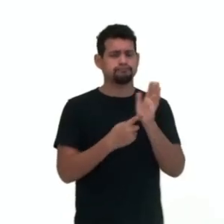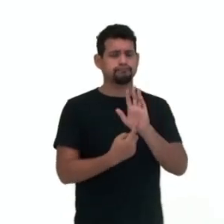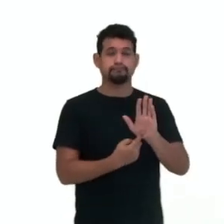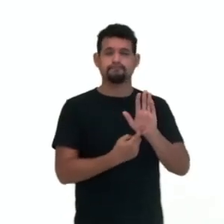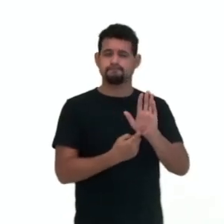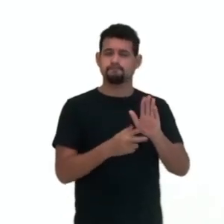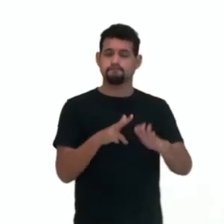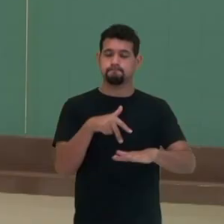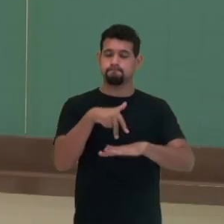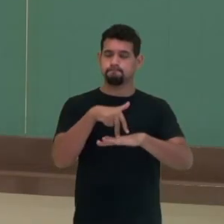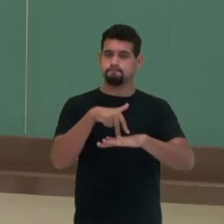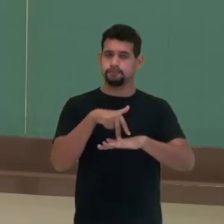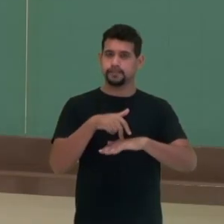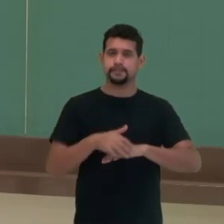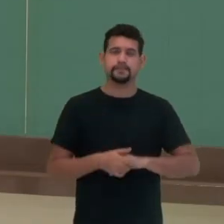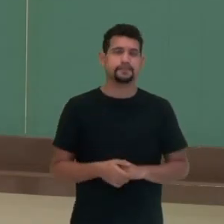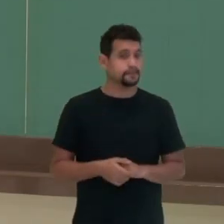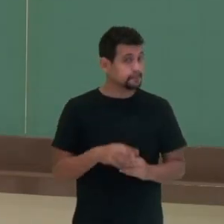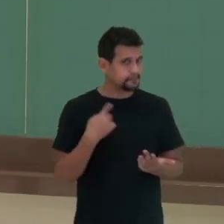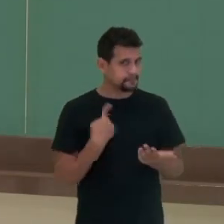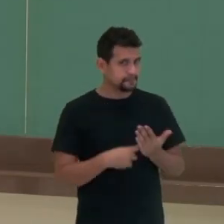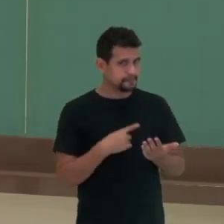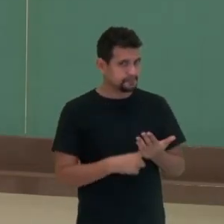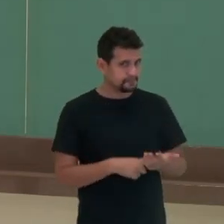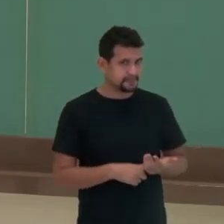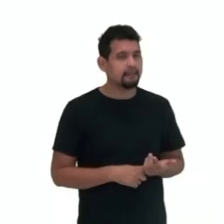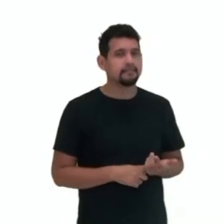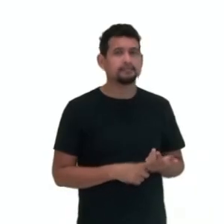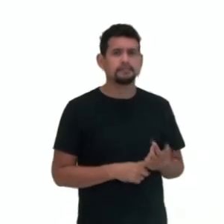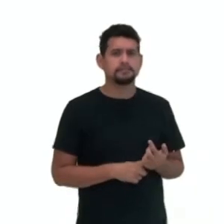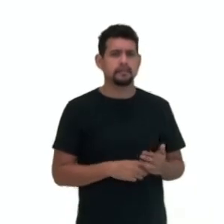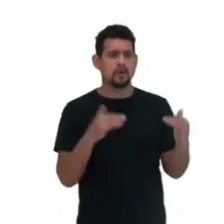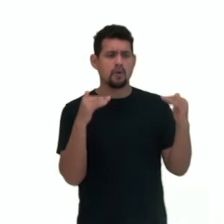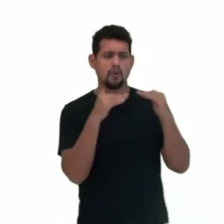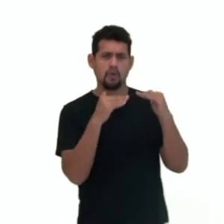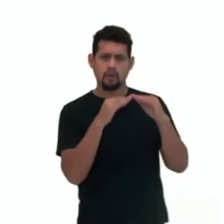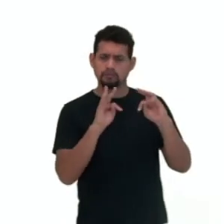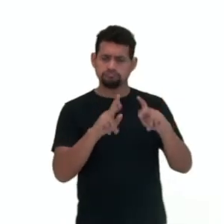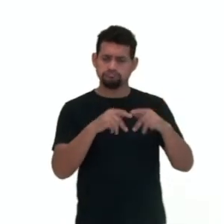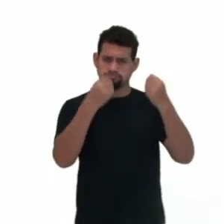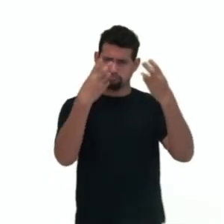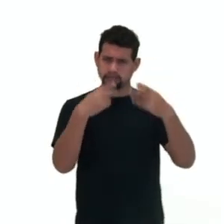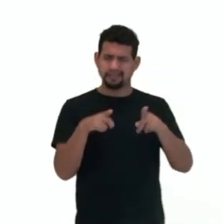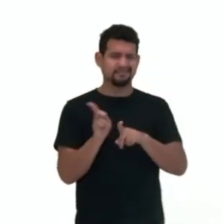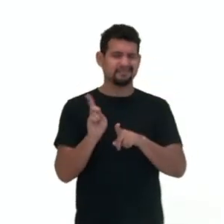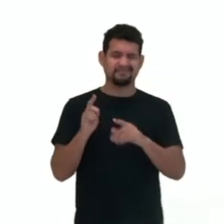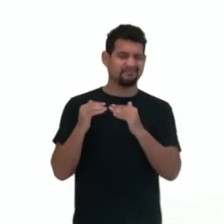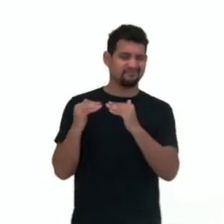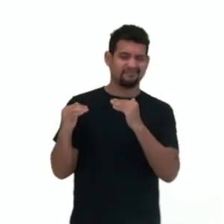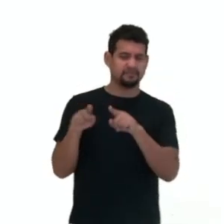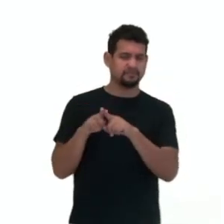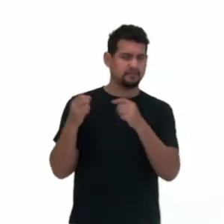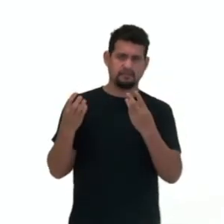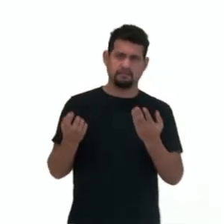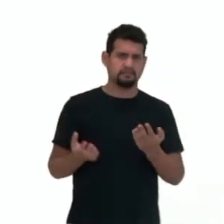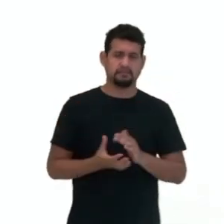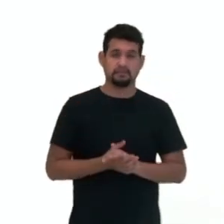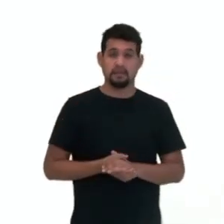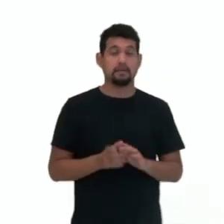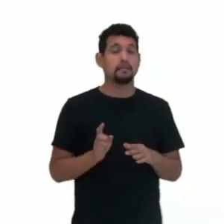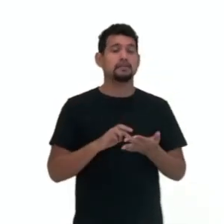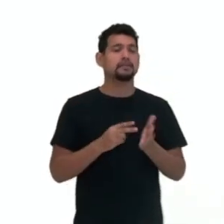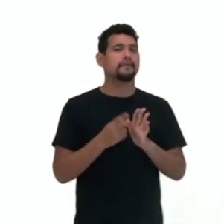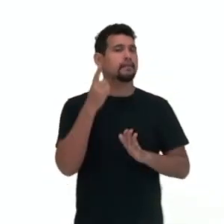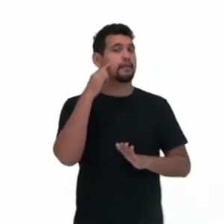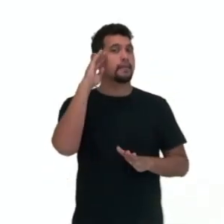sua posição diante do problema. Combinado? Concordo com o que estão dizendo, não concordo com o que estão dizendo. Então, essa